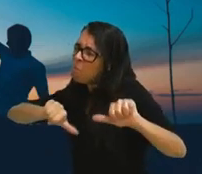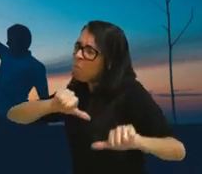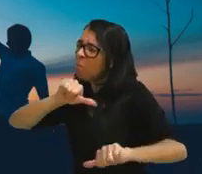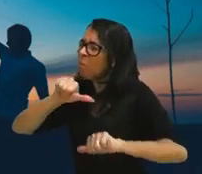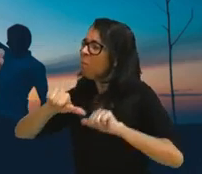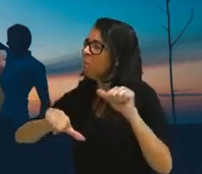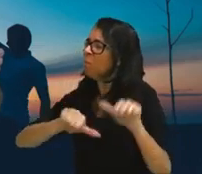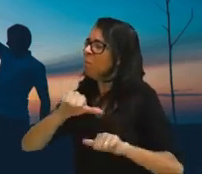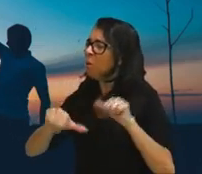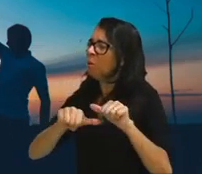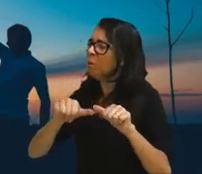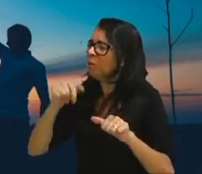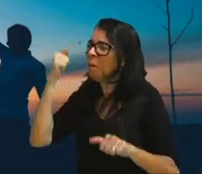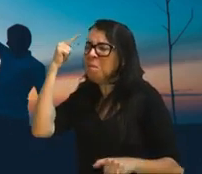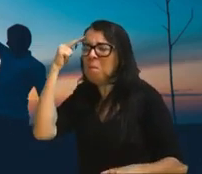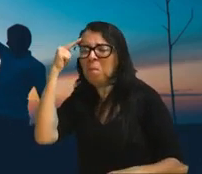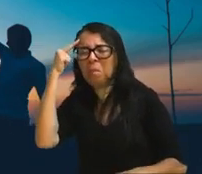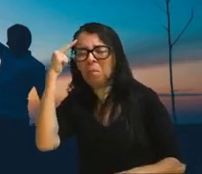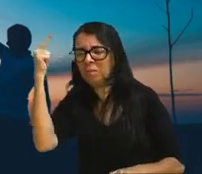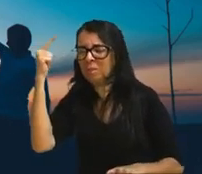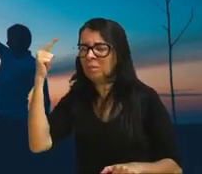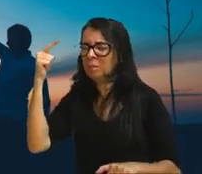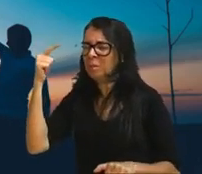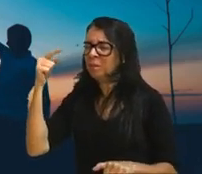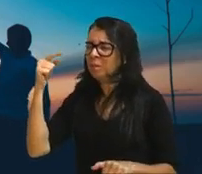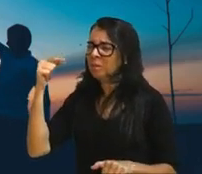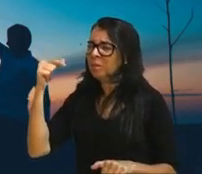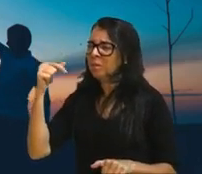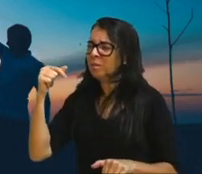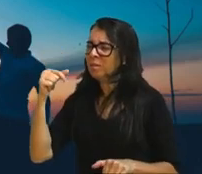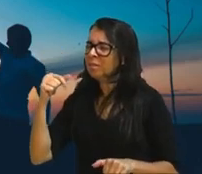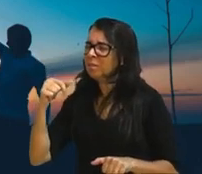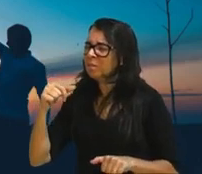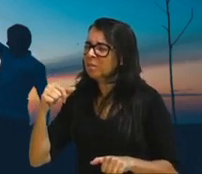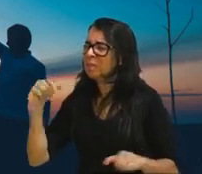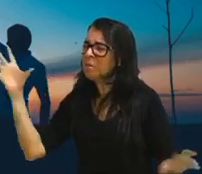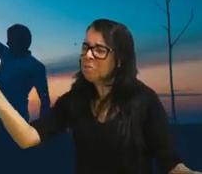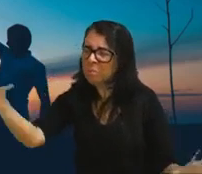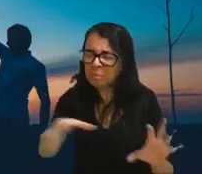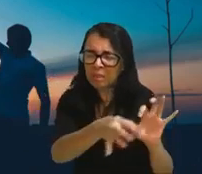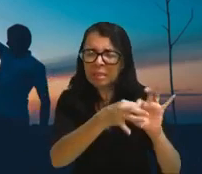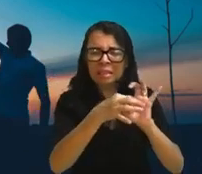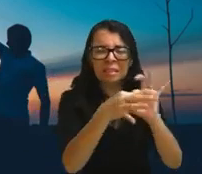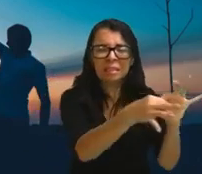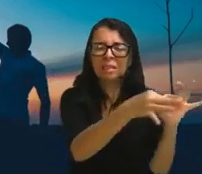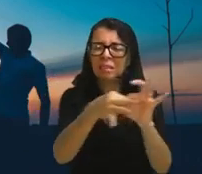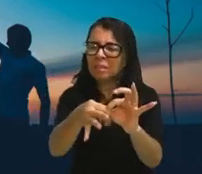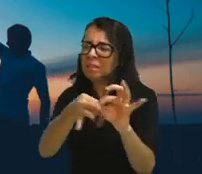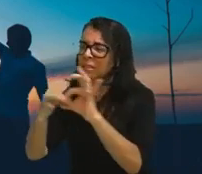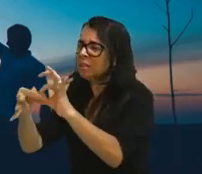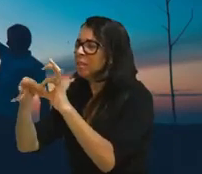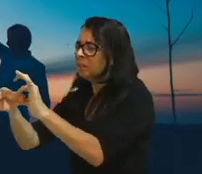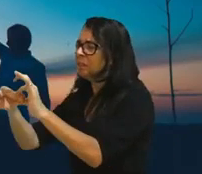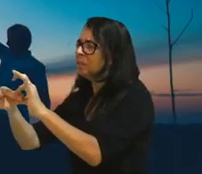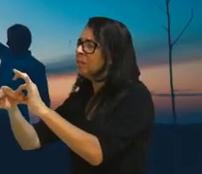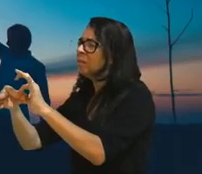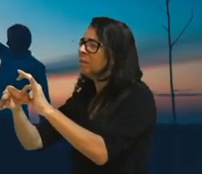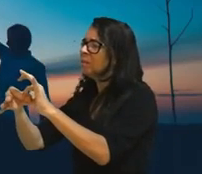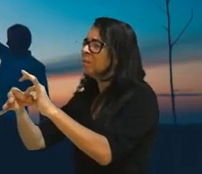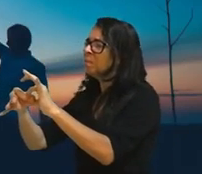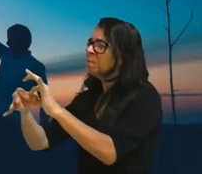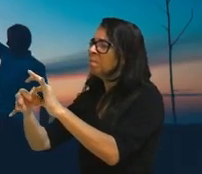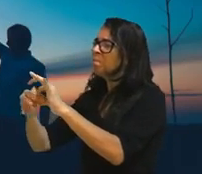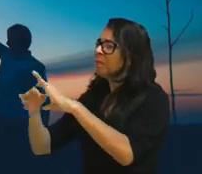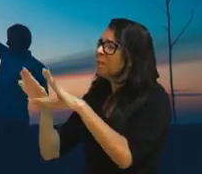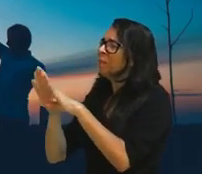Senhor, pelos nossos médicos, nossos enfermeiros, ó Pai, que ainda estão, Deus, lutando, ó Pai, na frente, ó Pai,